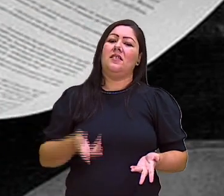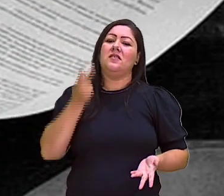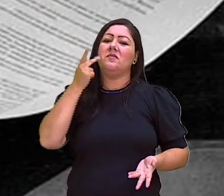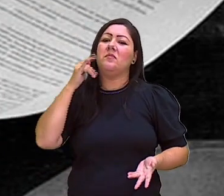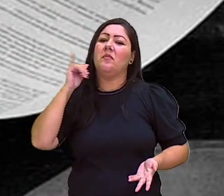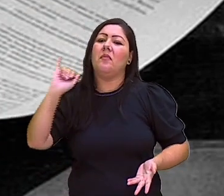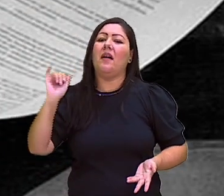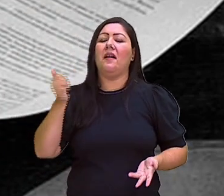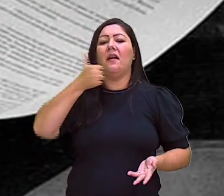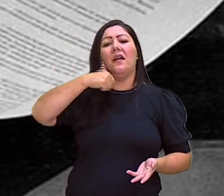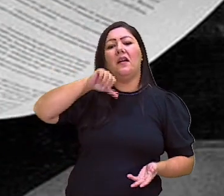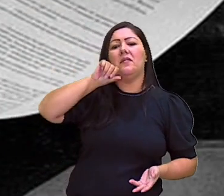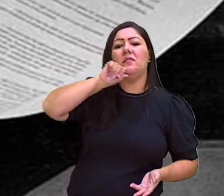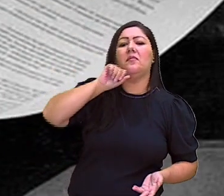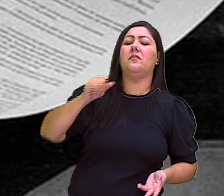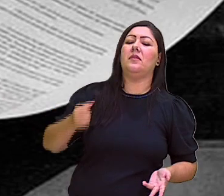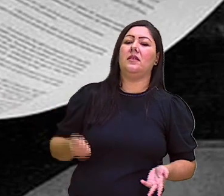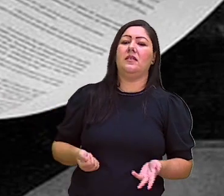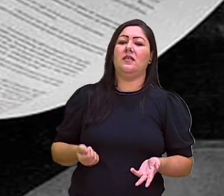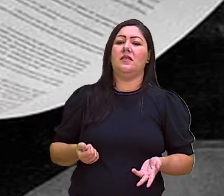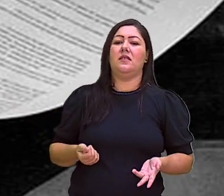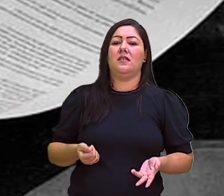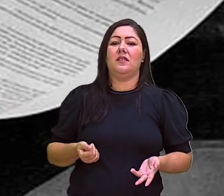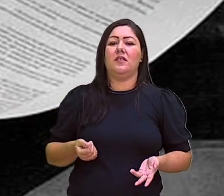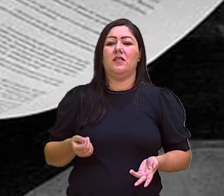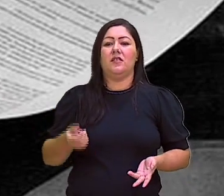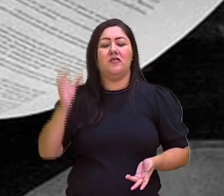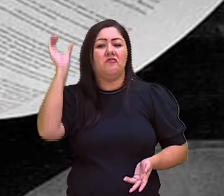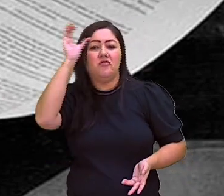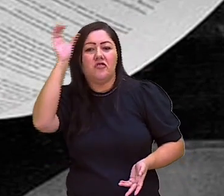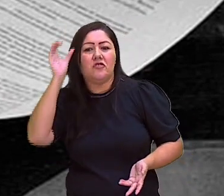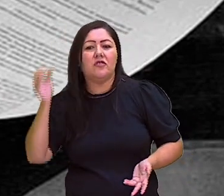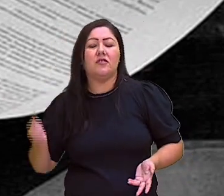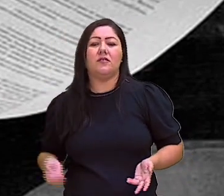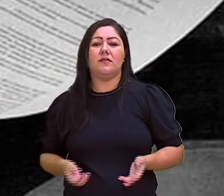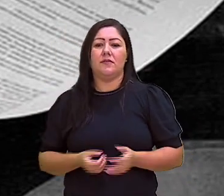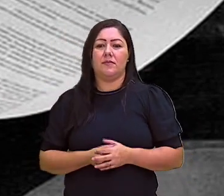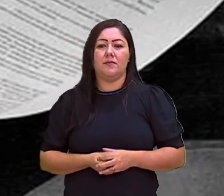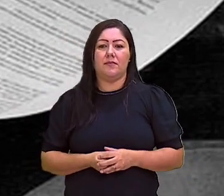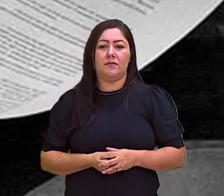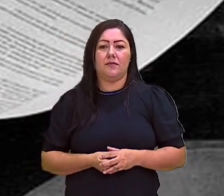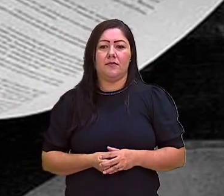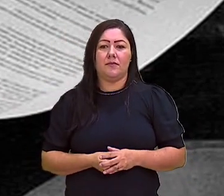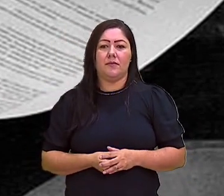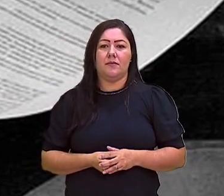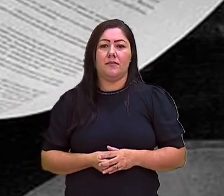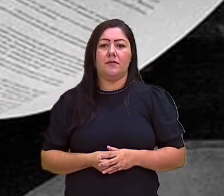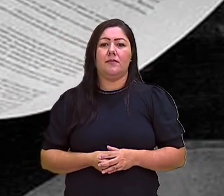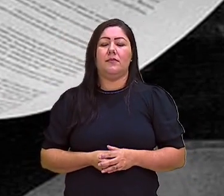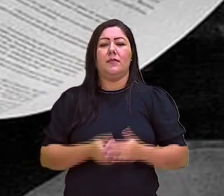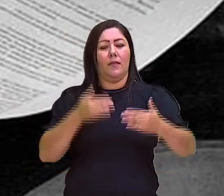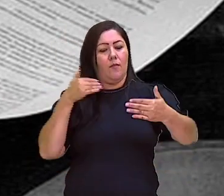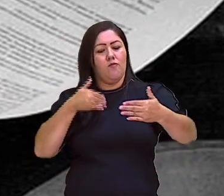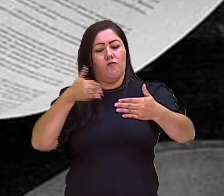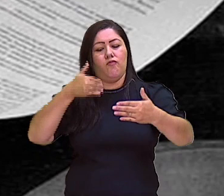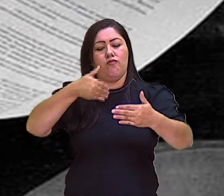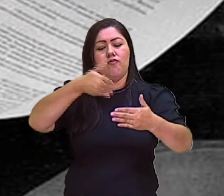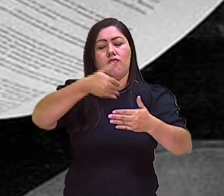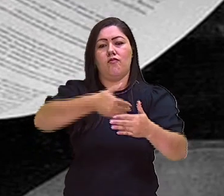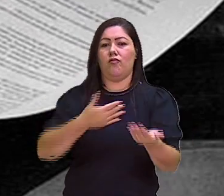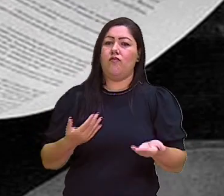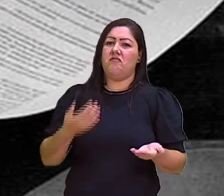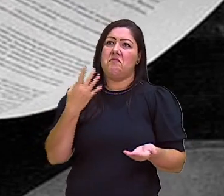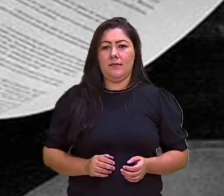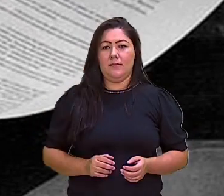pais, da idade dos nossos tios. É tudo muito recente, há 40 anos para cá, 30 anos